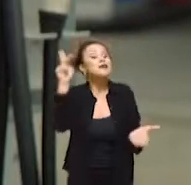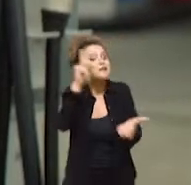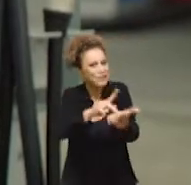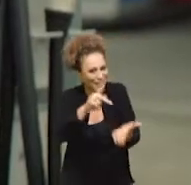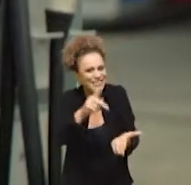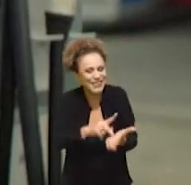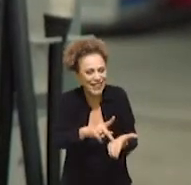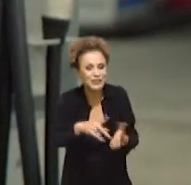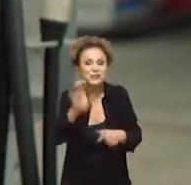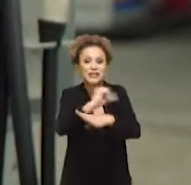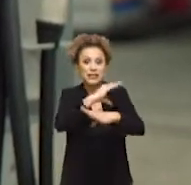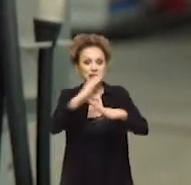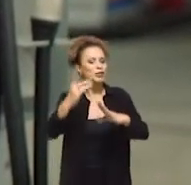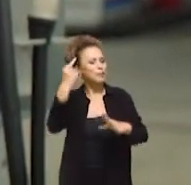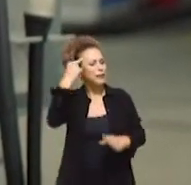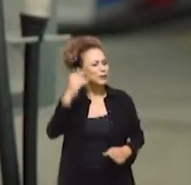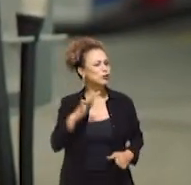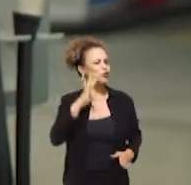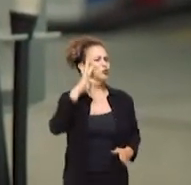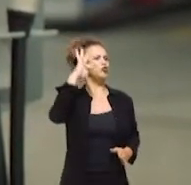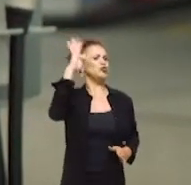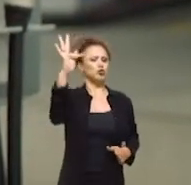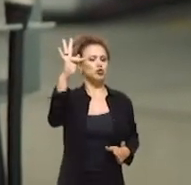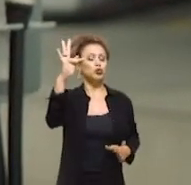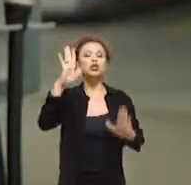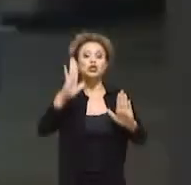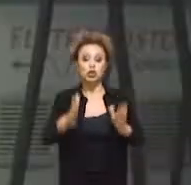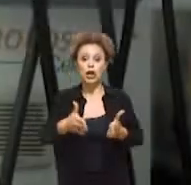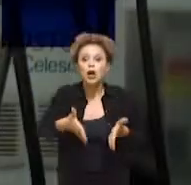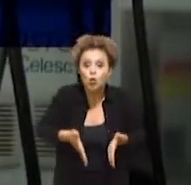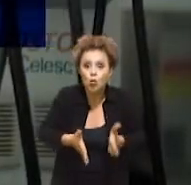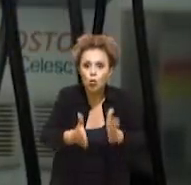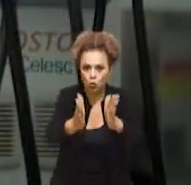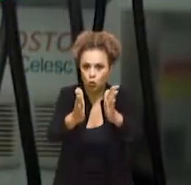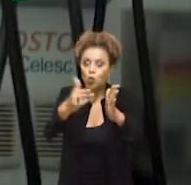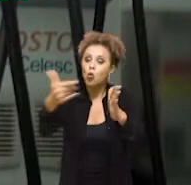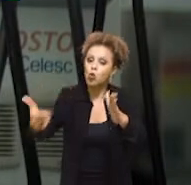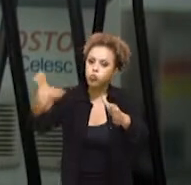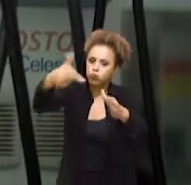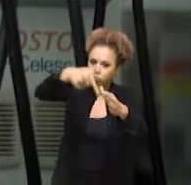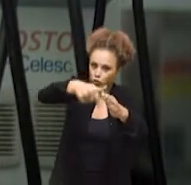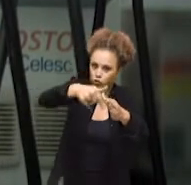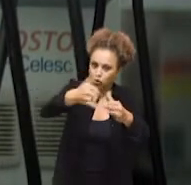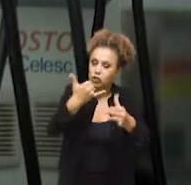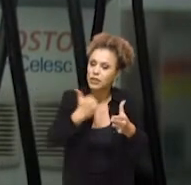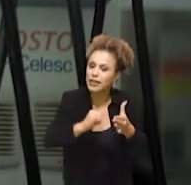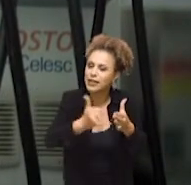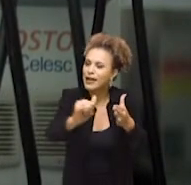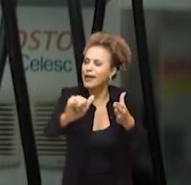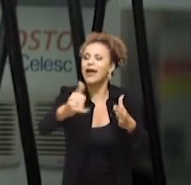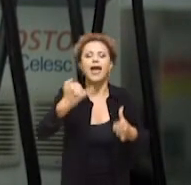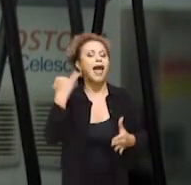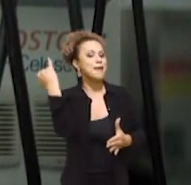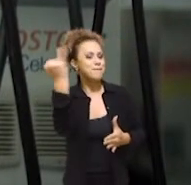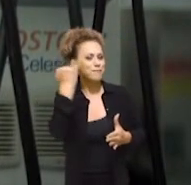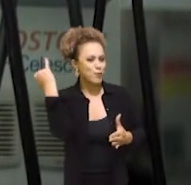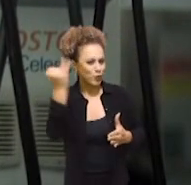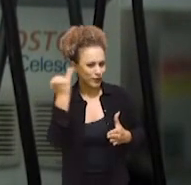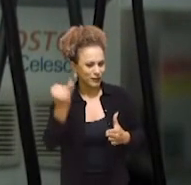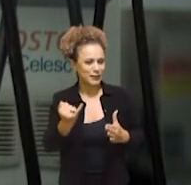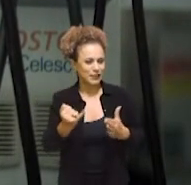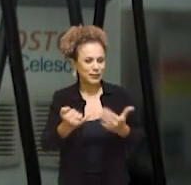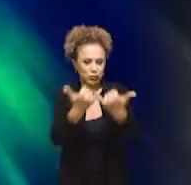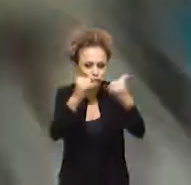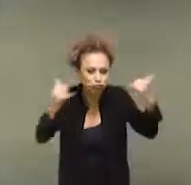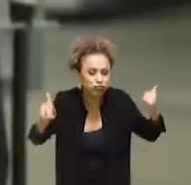O estado já está pensando no futuro e criou um corredor elétrico com eletroposto. Já são mais de 300 quilômetros e 18 estações